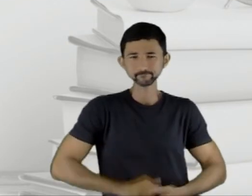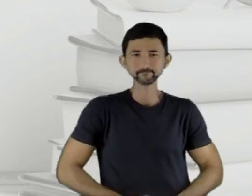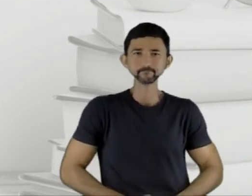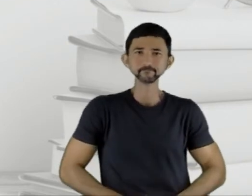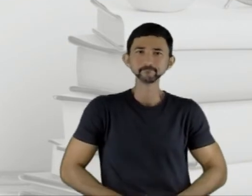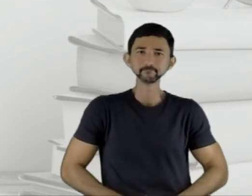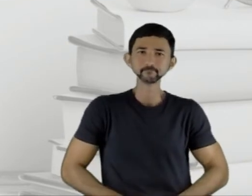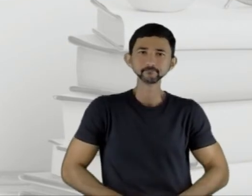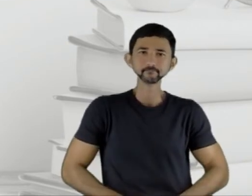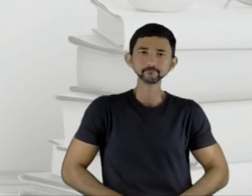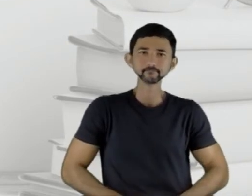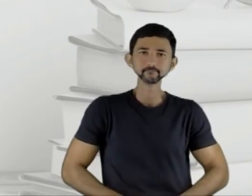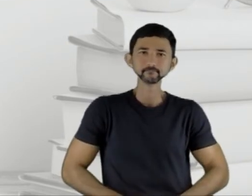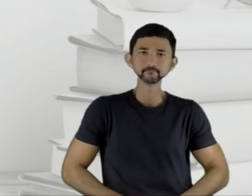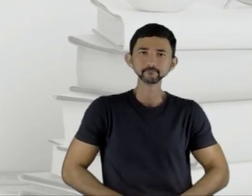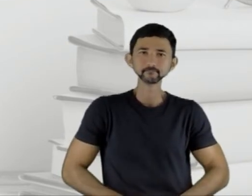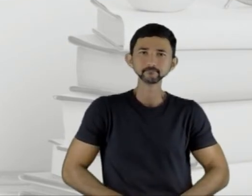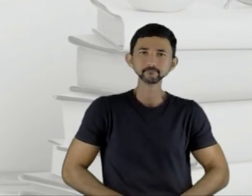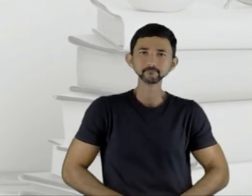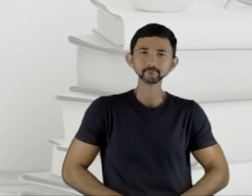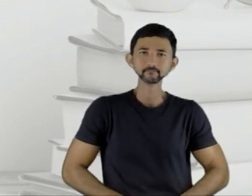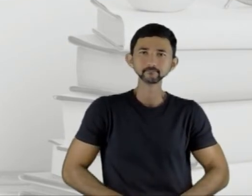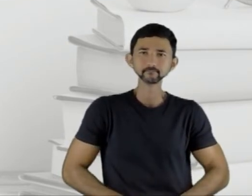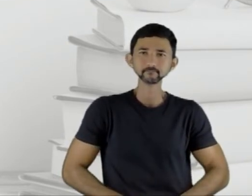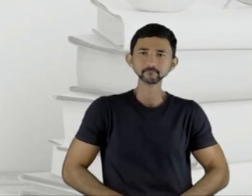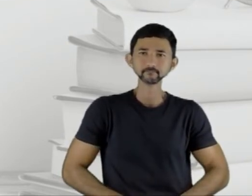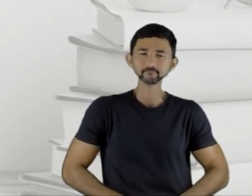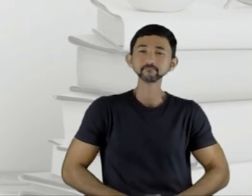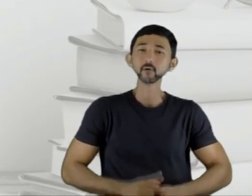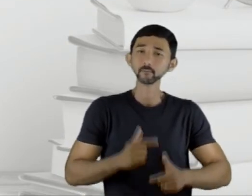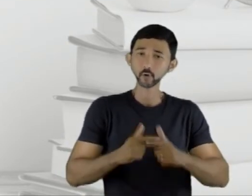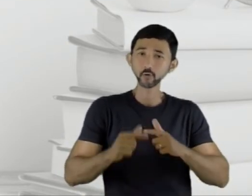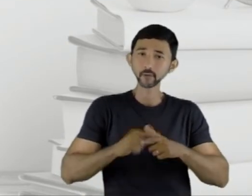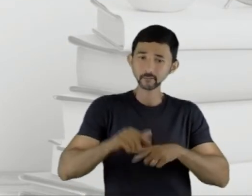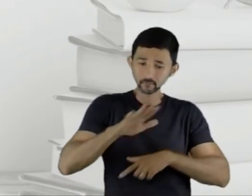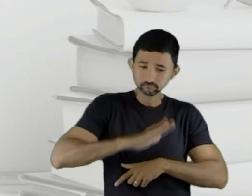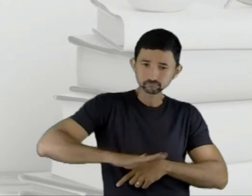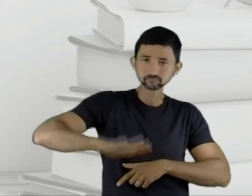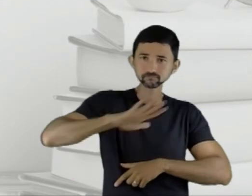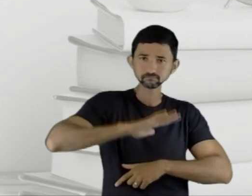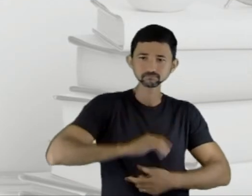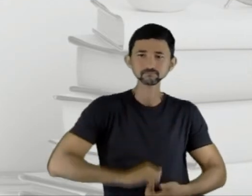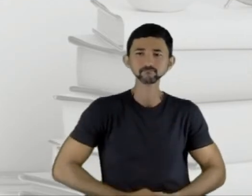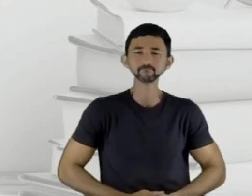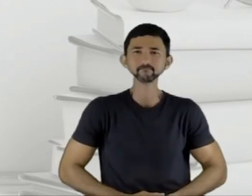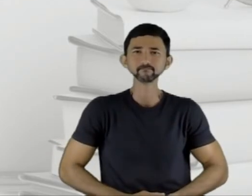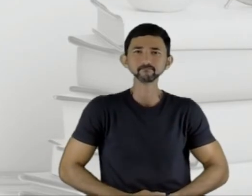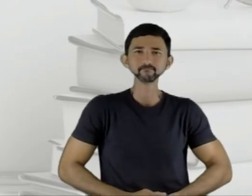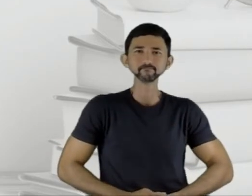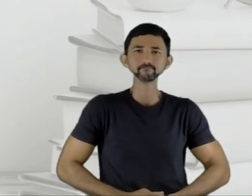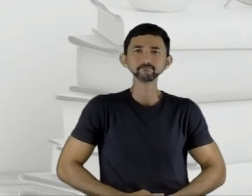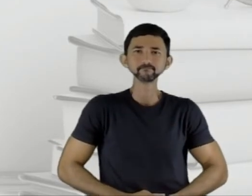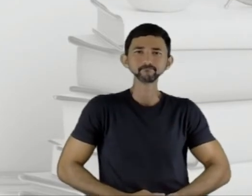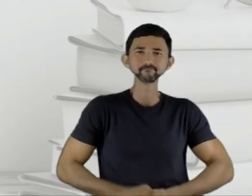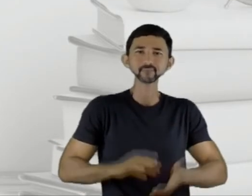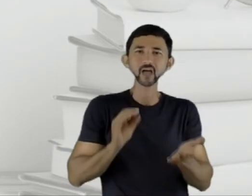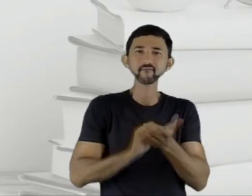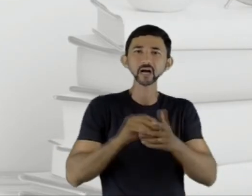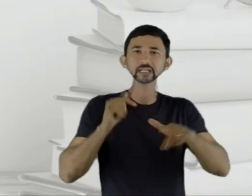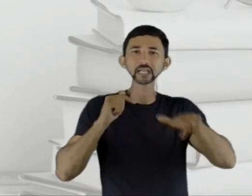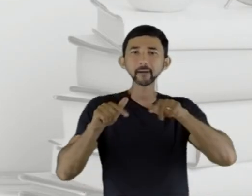Tá? Isso gerou um grande problema, né? Que foi a questão do